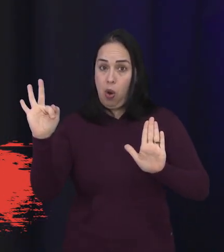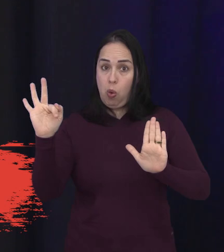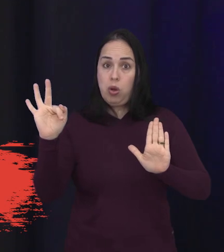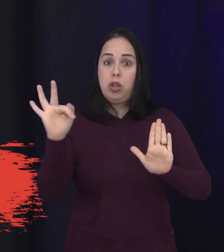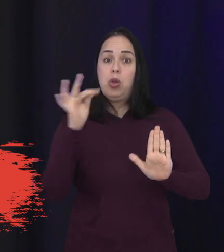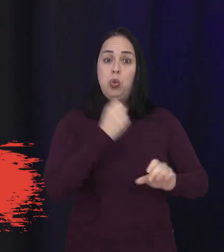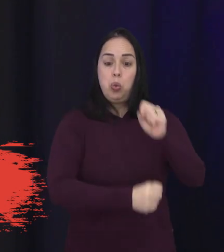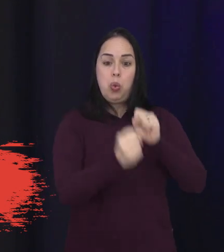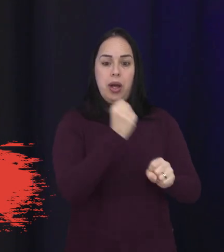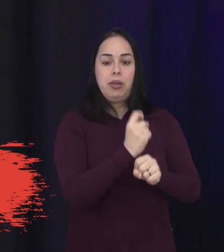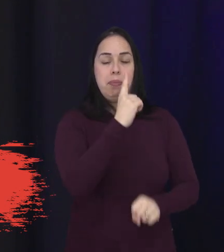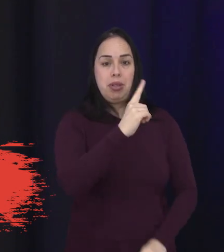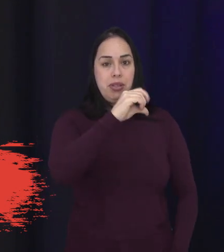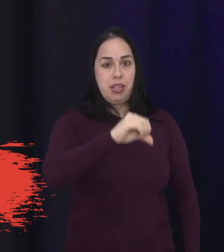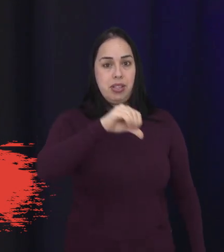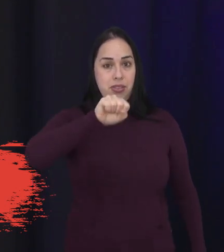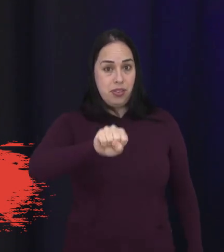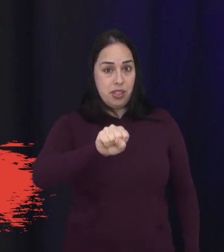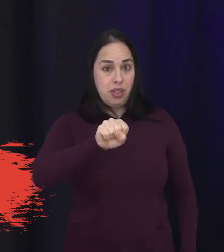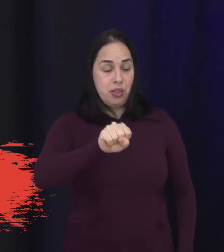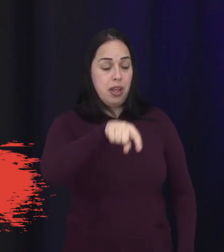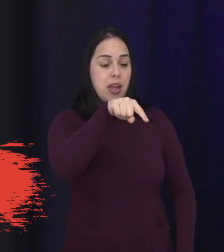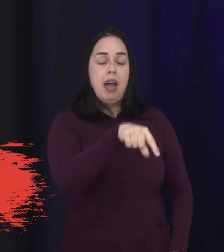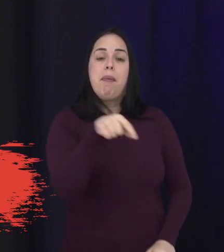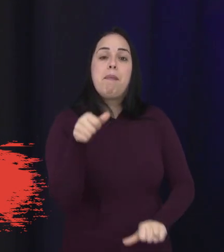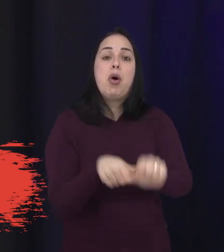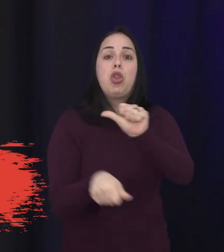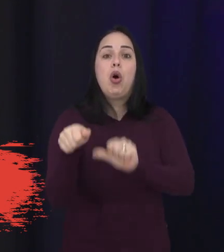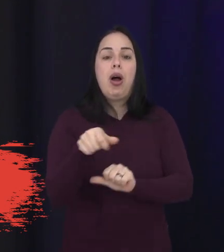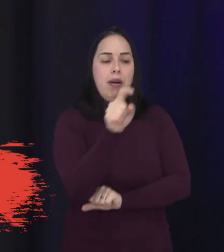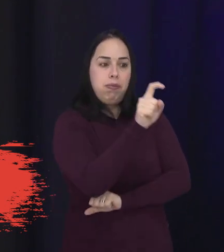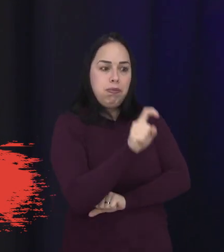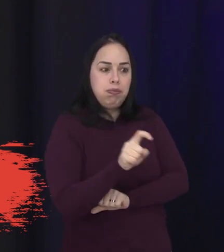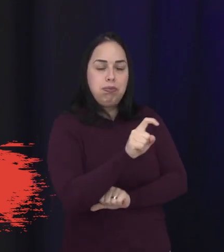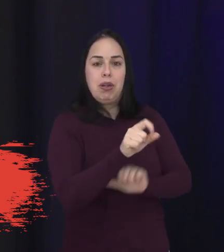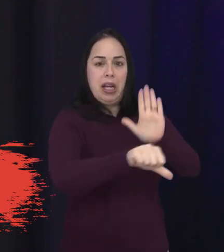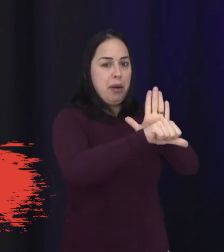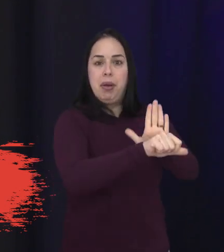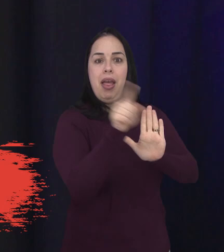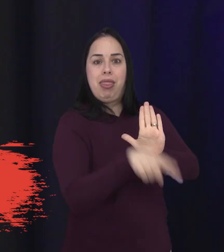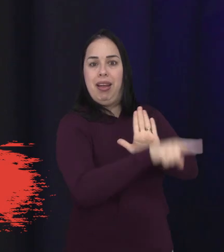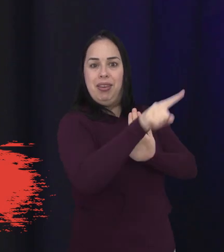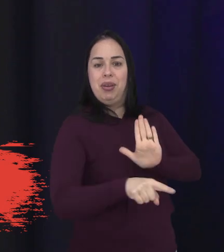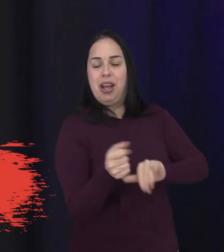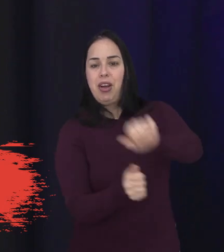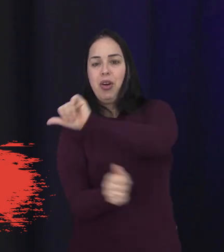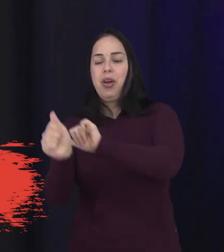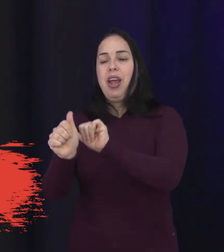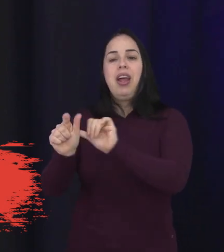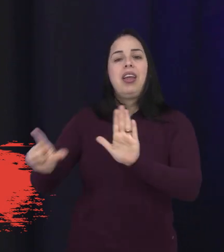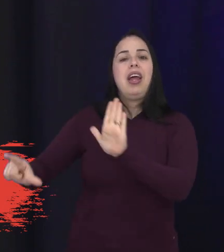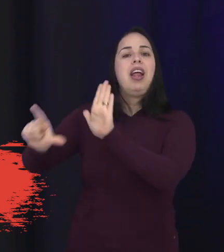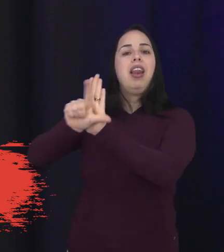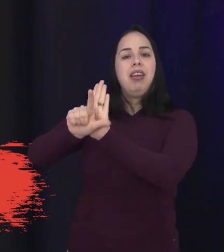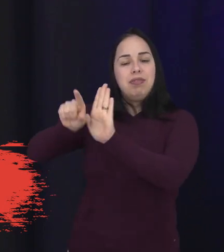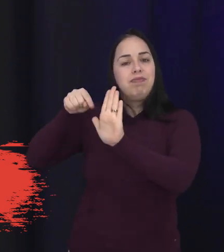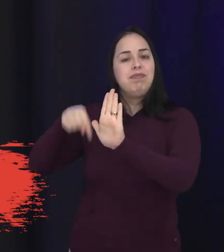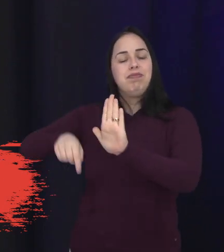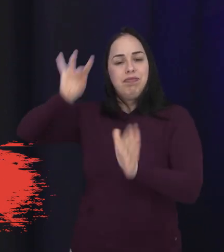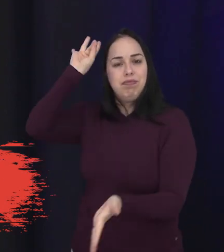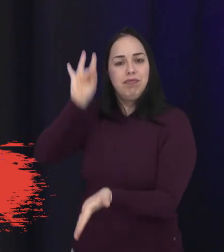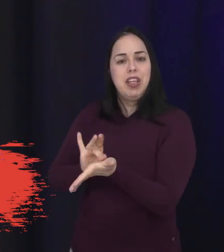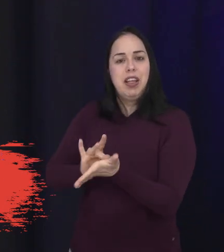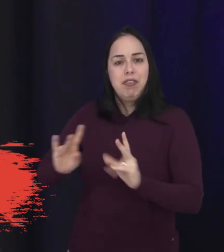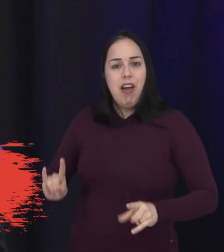de 1998 veio legalizando a arte do grafite com o objetivo de valorizar o patrimônio público ou